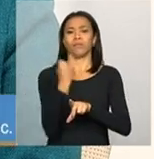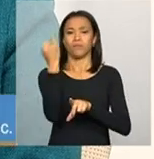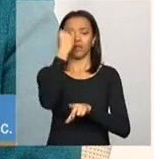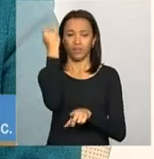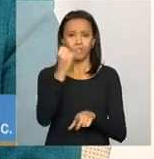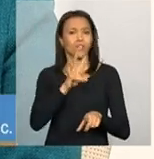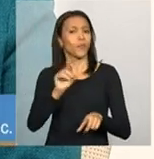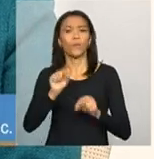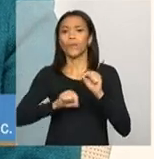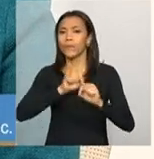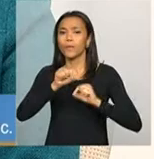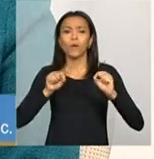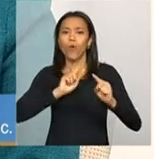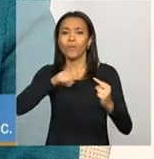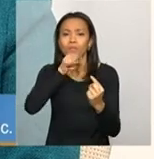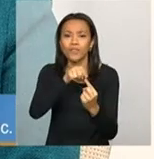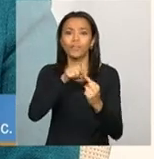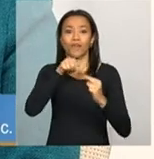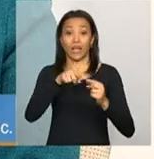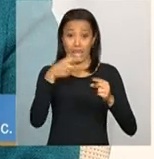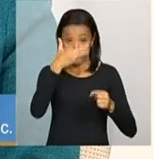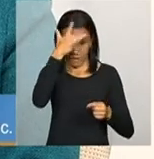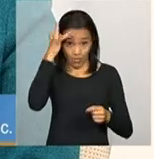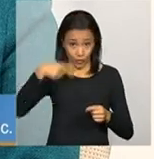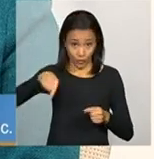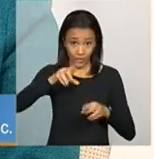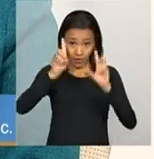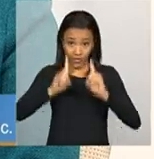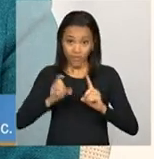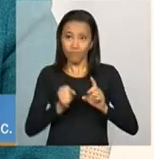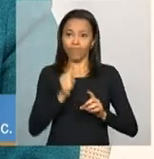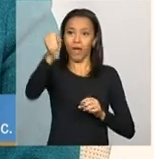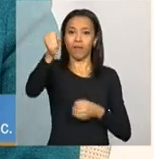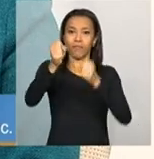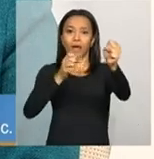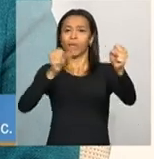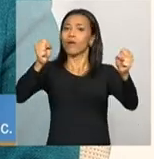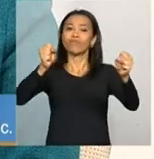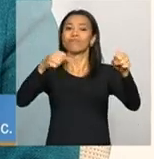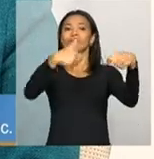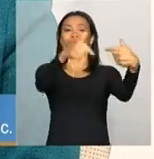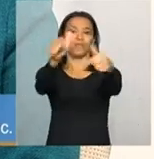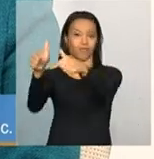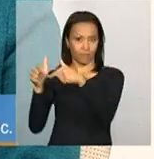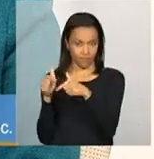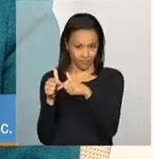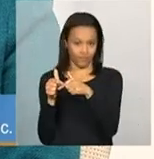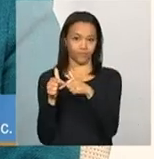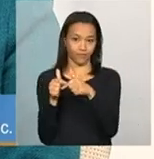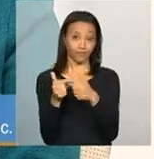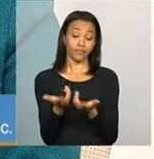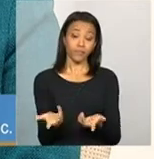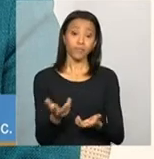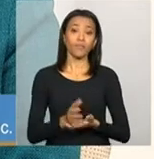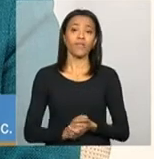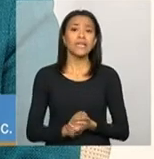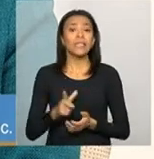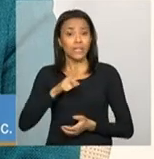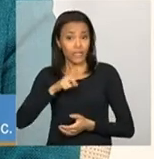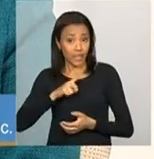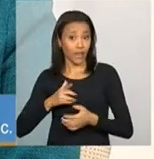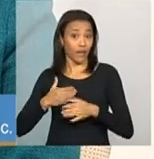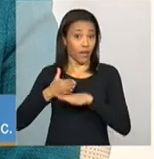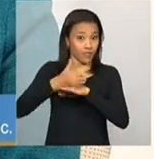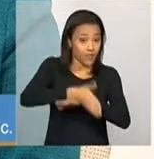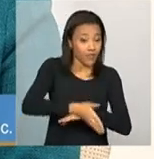realizado no sentido de encaminhar essas pessoas para um mercado de trabalho, não é? Então, além do acesso aos